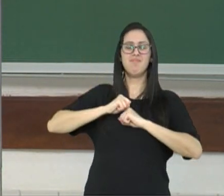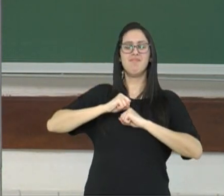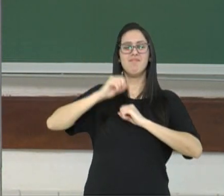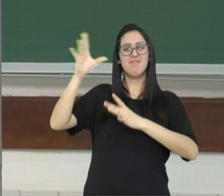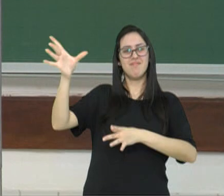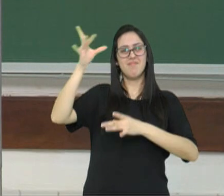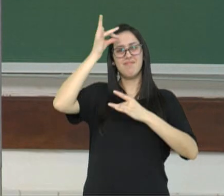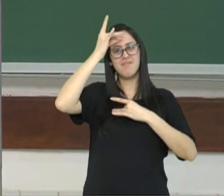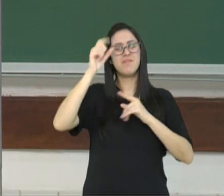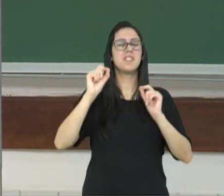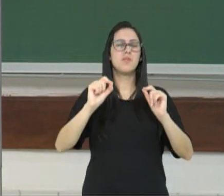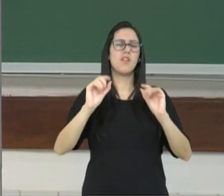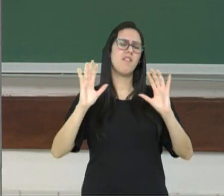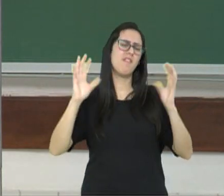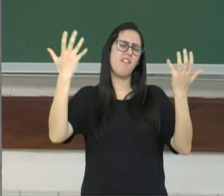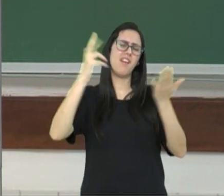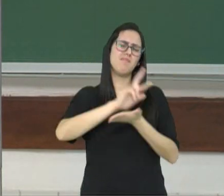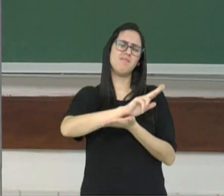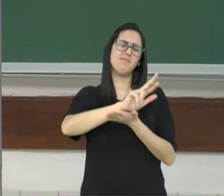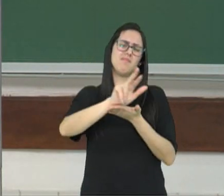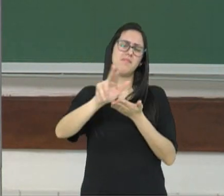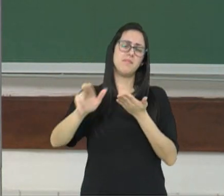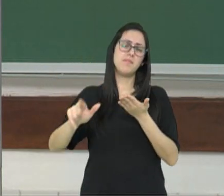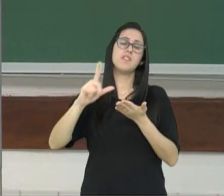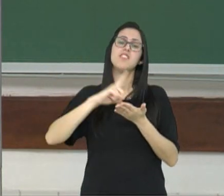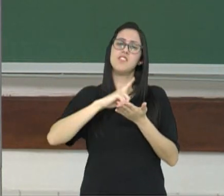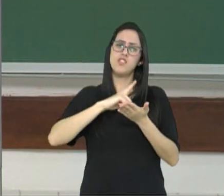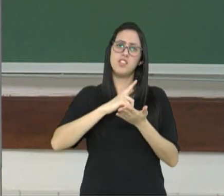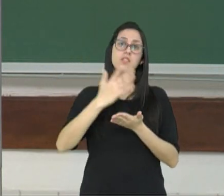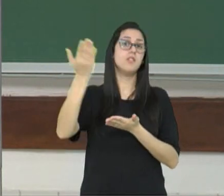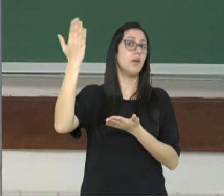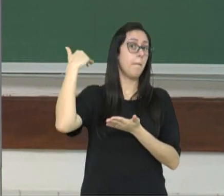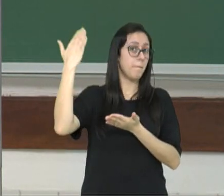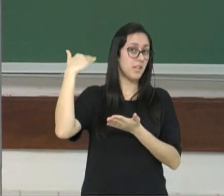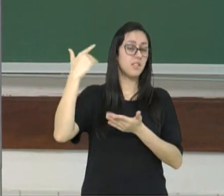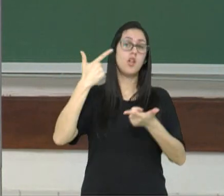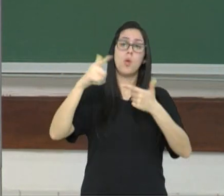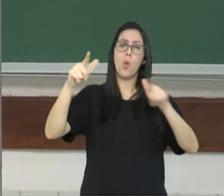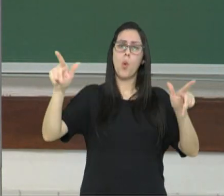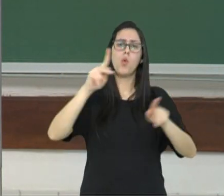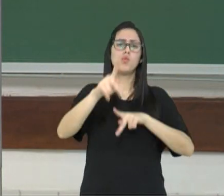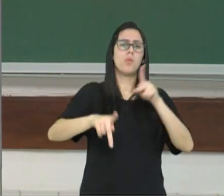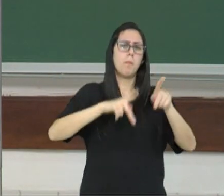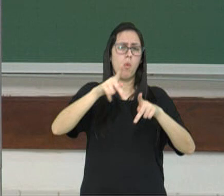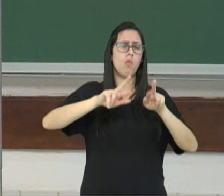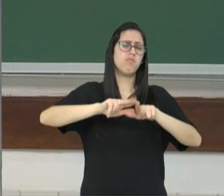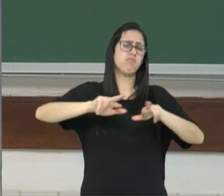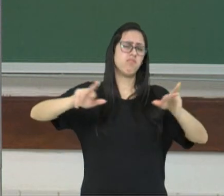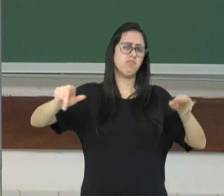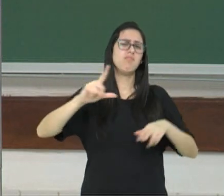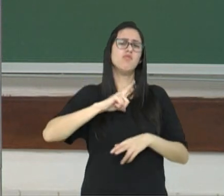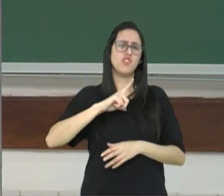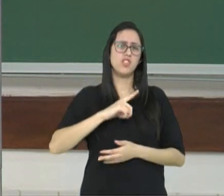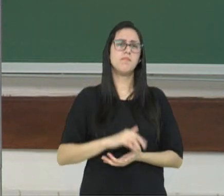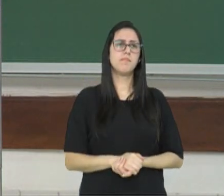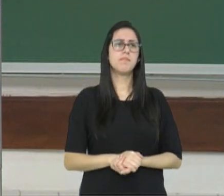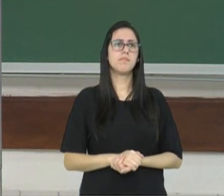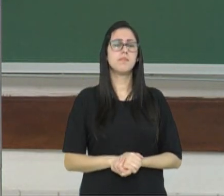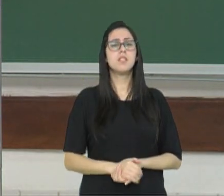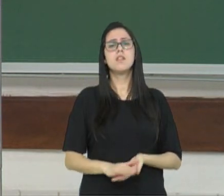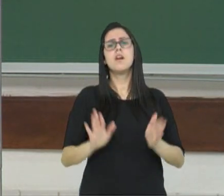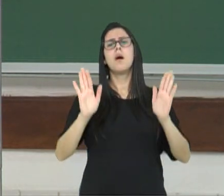de festas e alimentação de outros povos que já estavam aqui antes da imigração europeia. Mas por